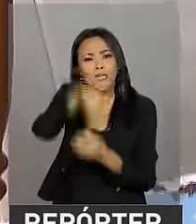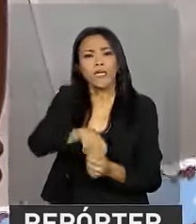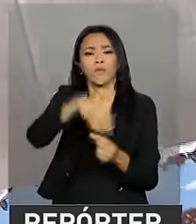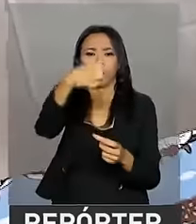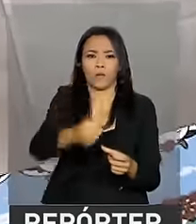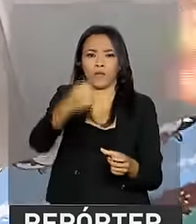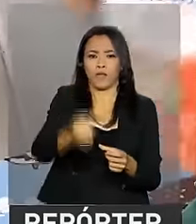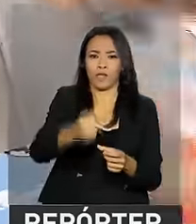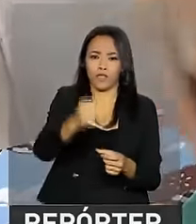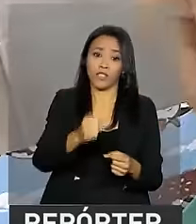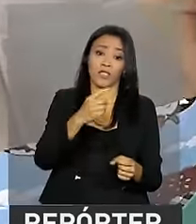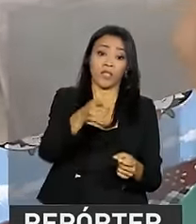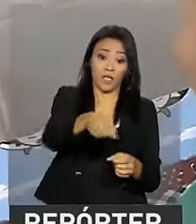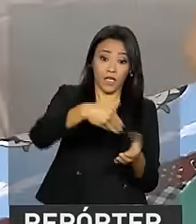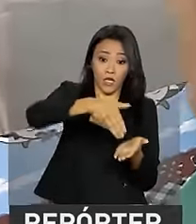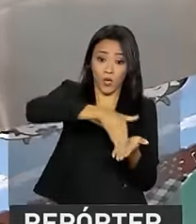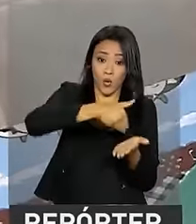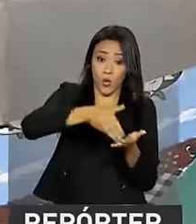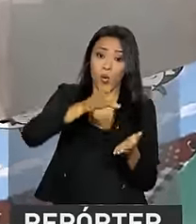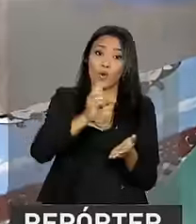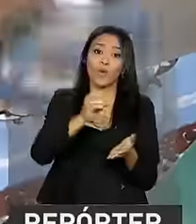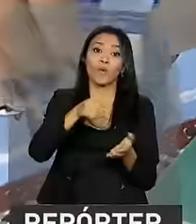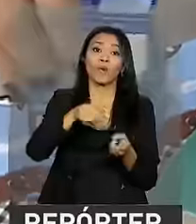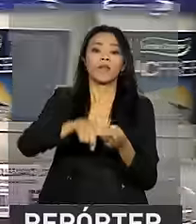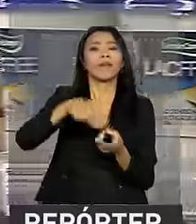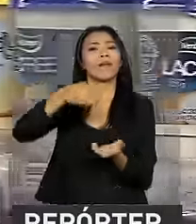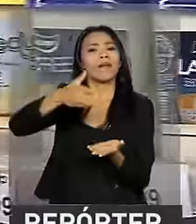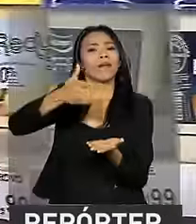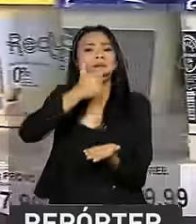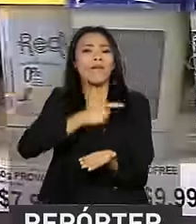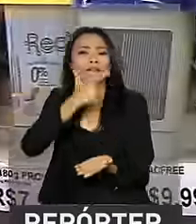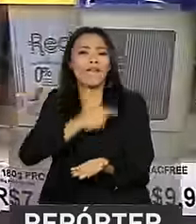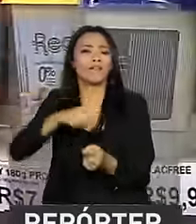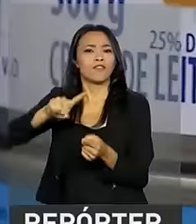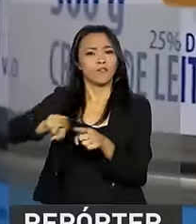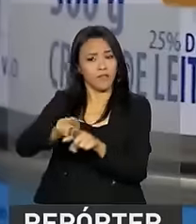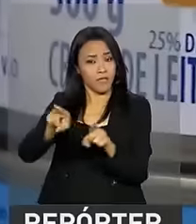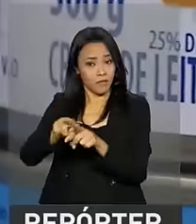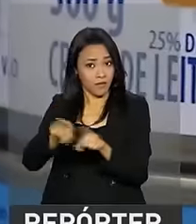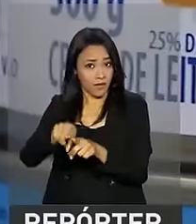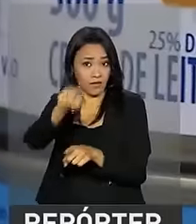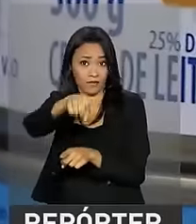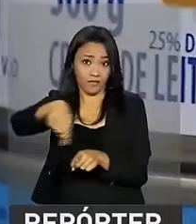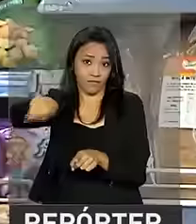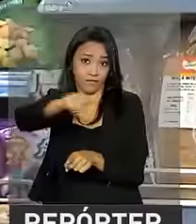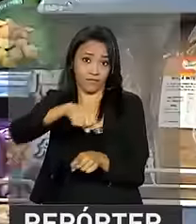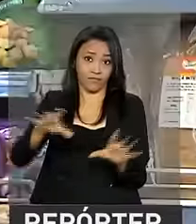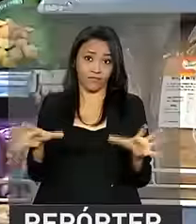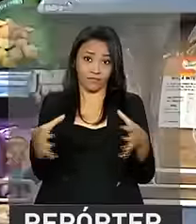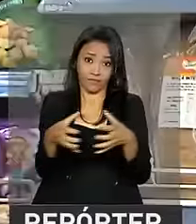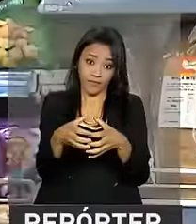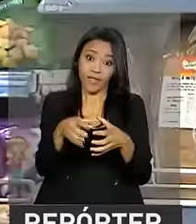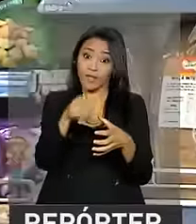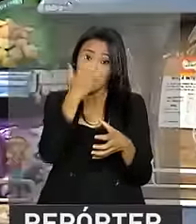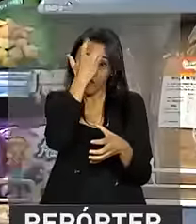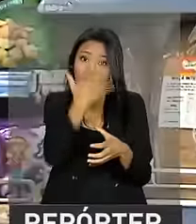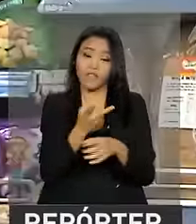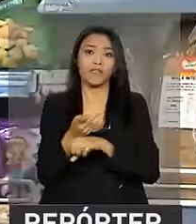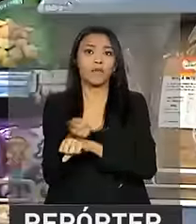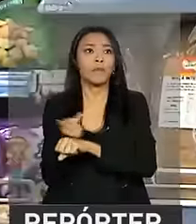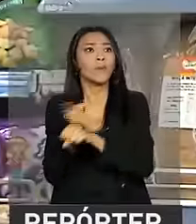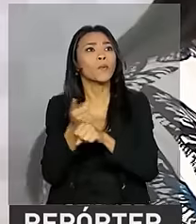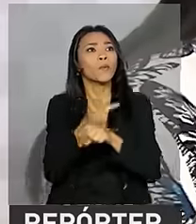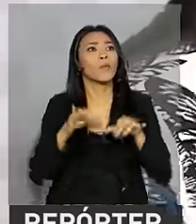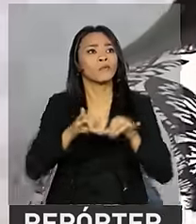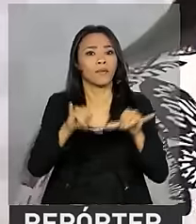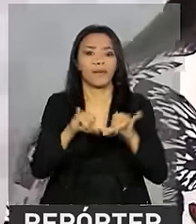produtos como iogurte queijo e leite condensado comprar as mercadorias no supermercado não é uma tarefa tão fácil para